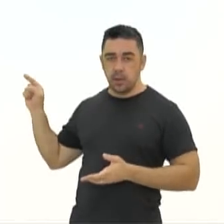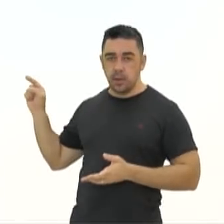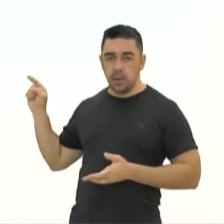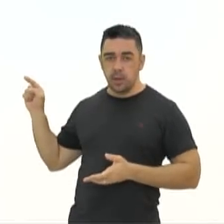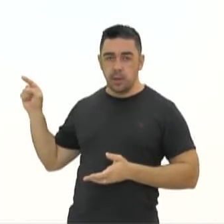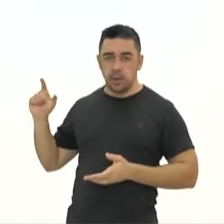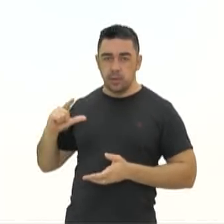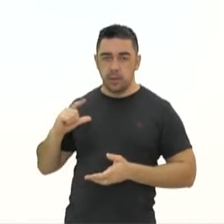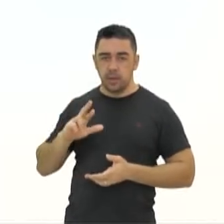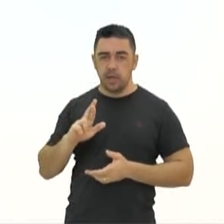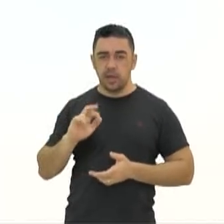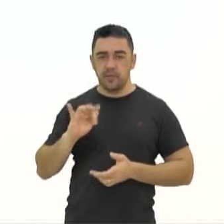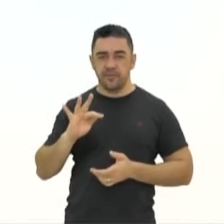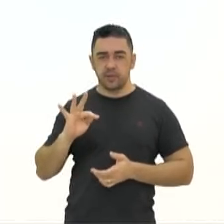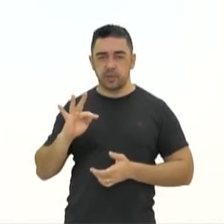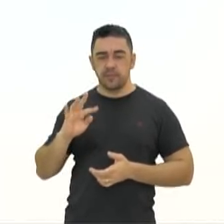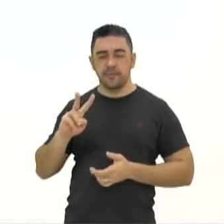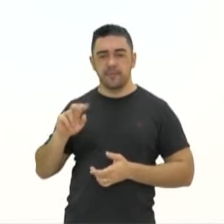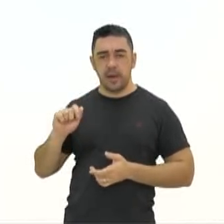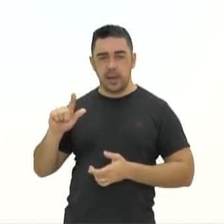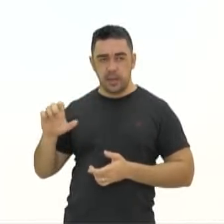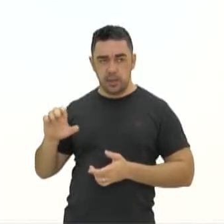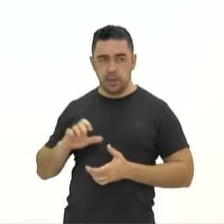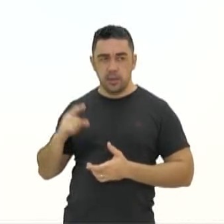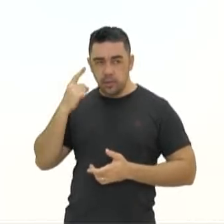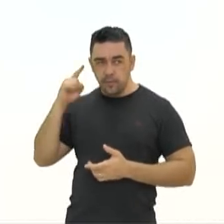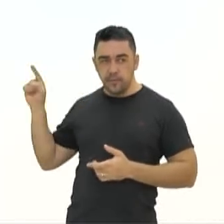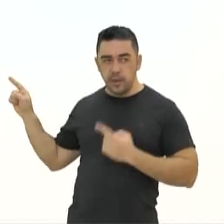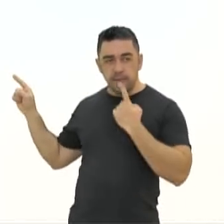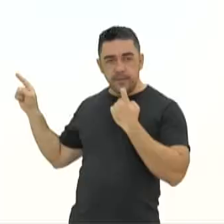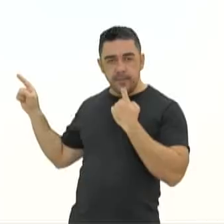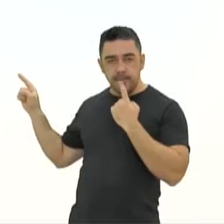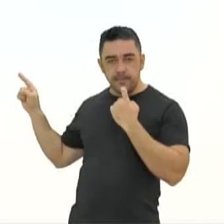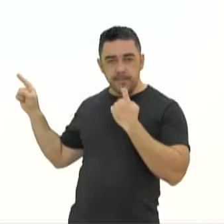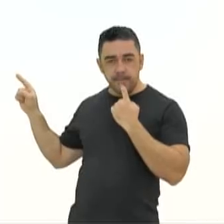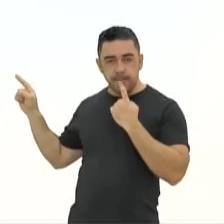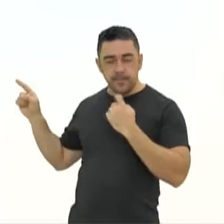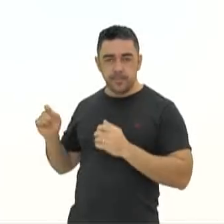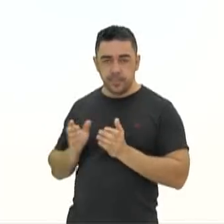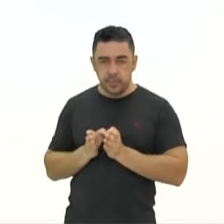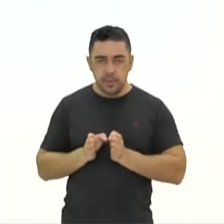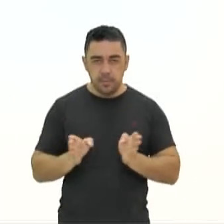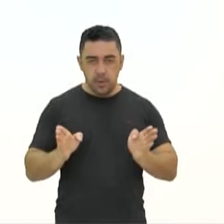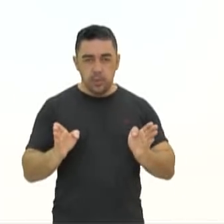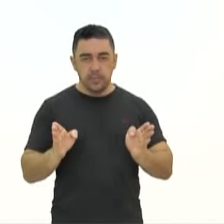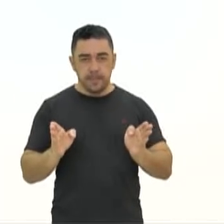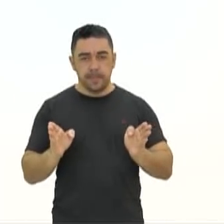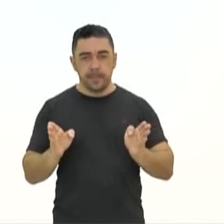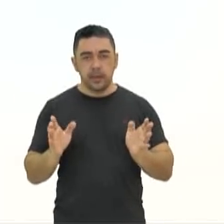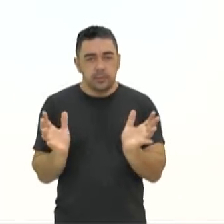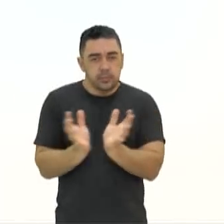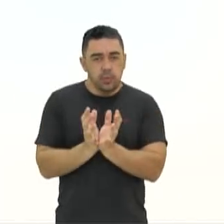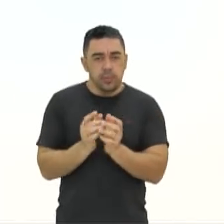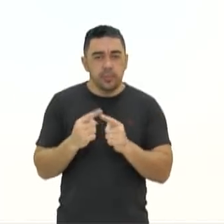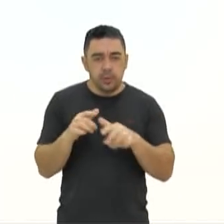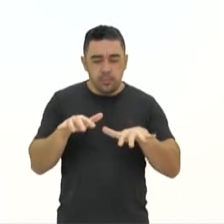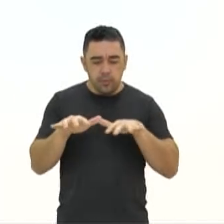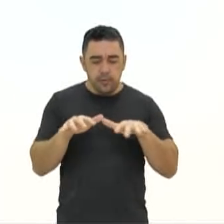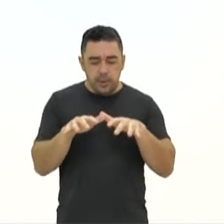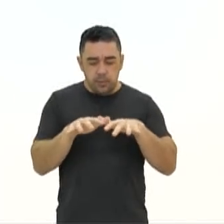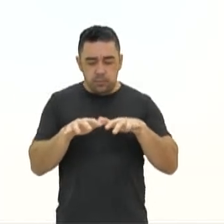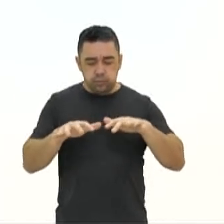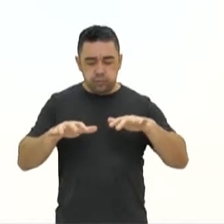Rift Valley, vocês estão vendo aqui toda destacada com flechinhas vermelhas, separou, né, por causa desses